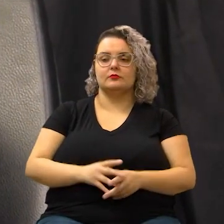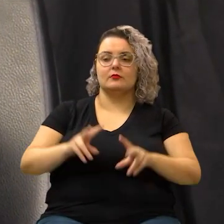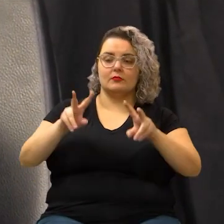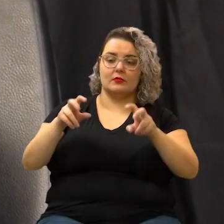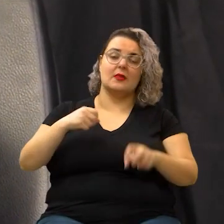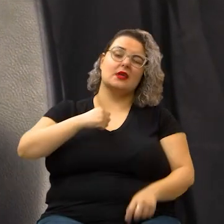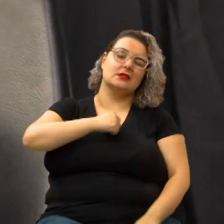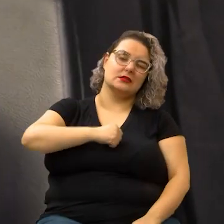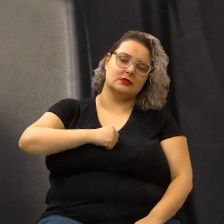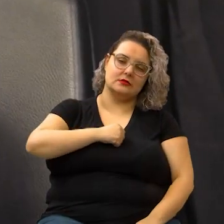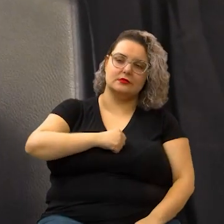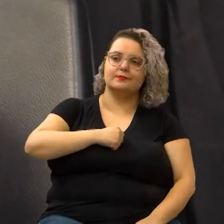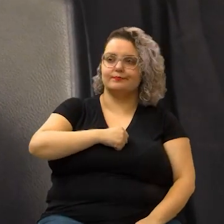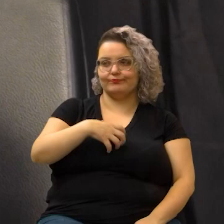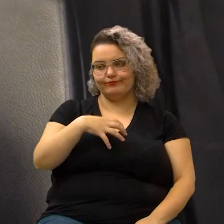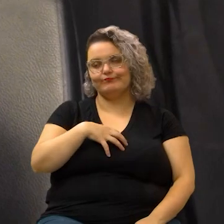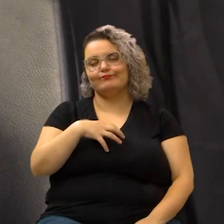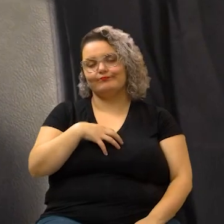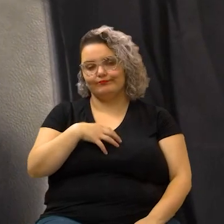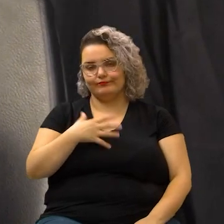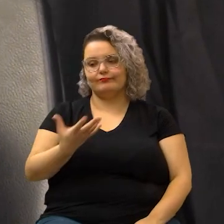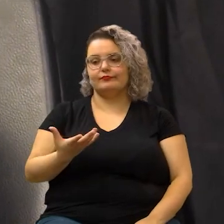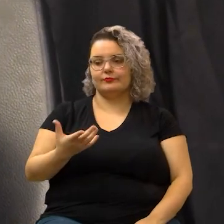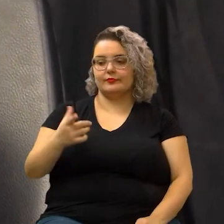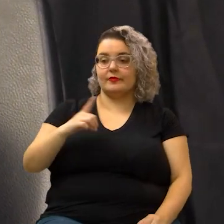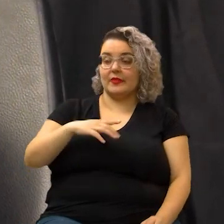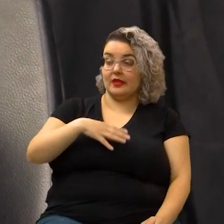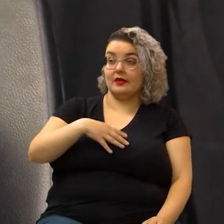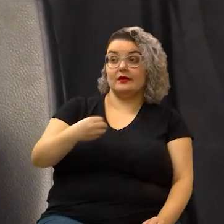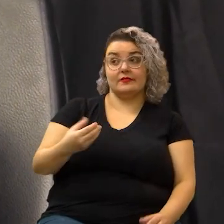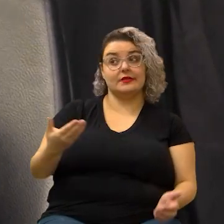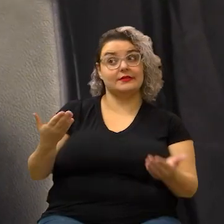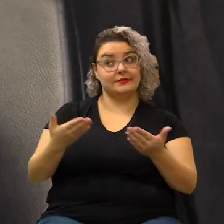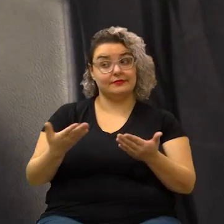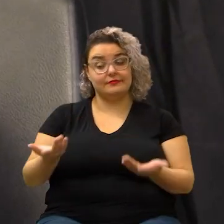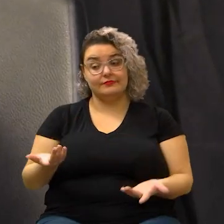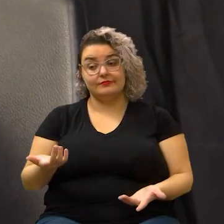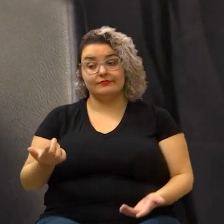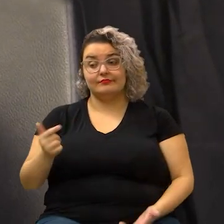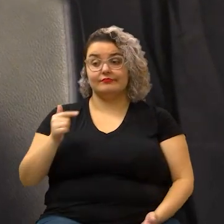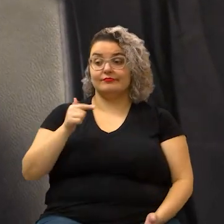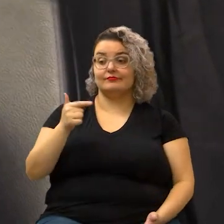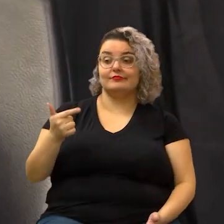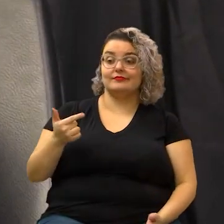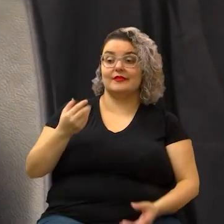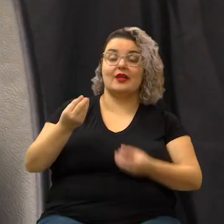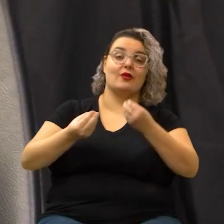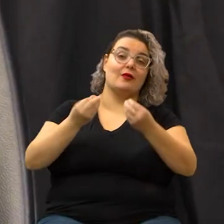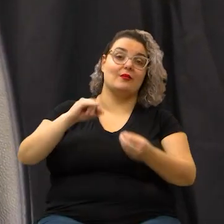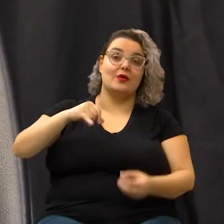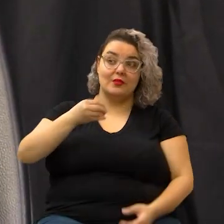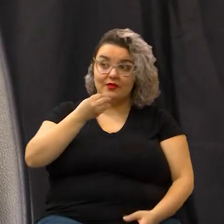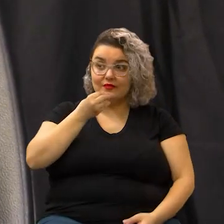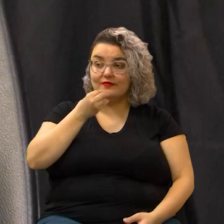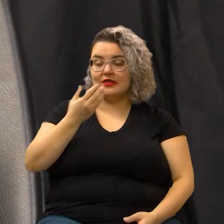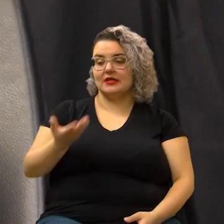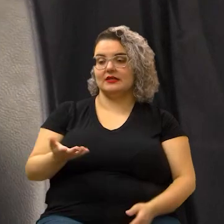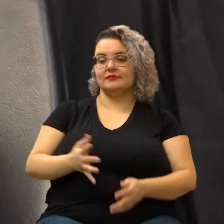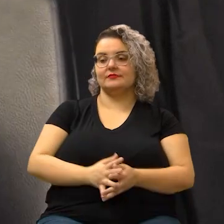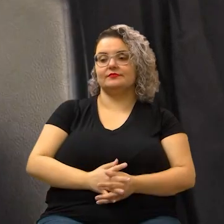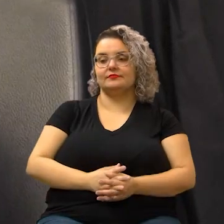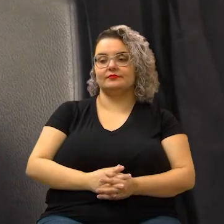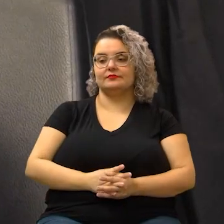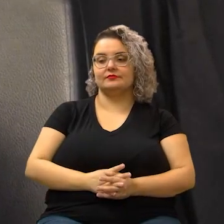essa questão da saudade, dá bastante saudade de a gente que tem filhos hoje não poder aproveitar dessa oportunidade.